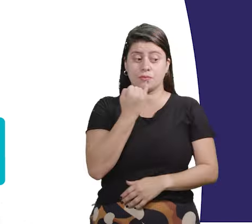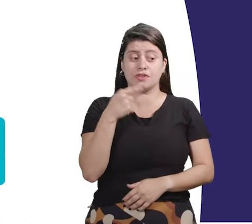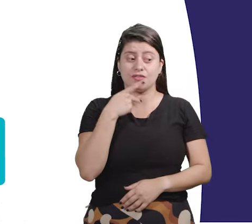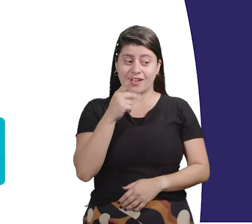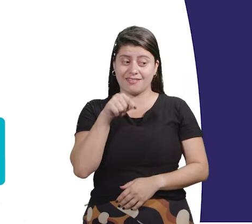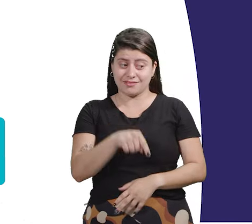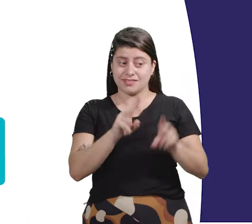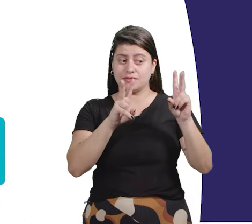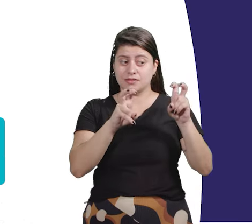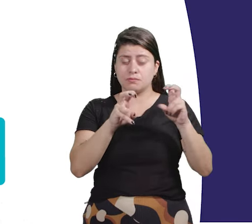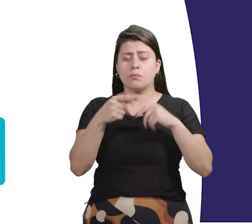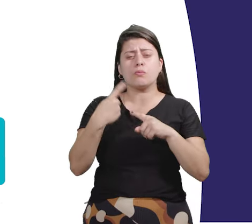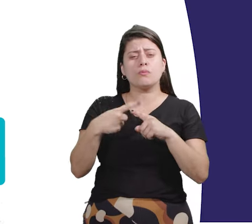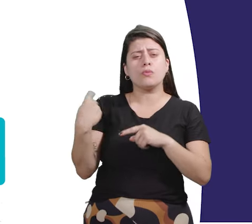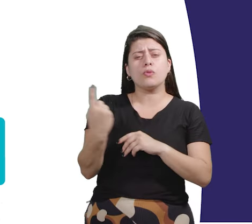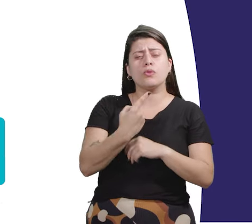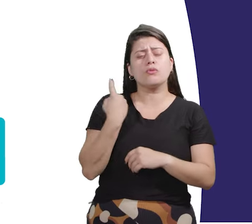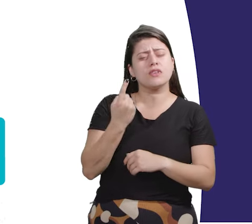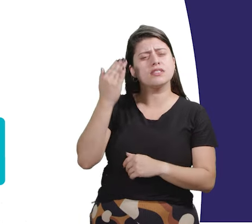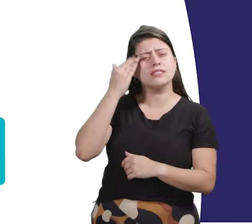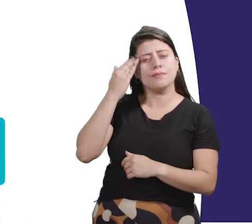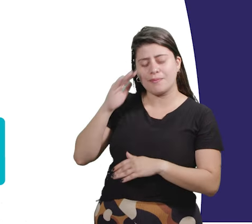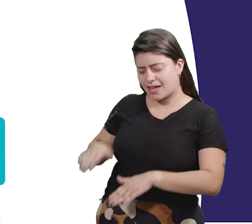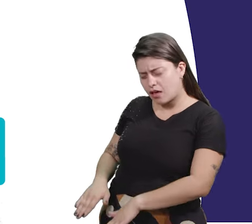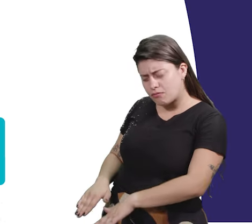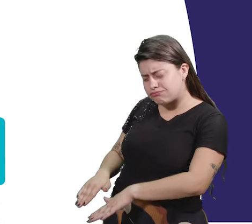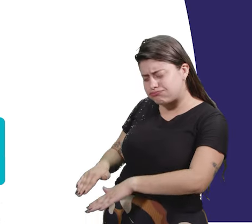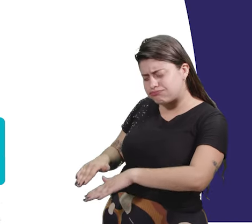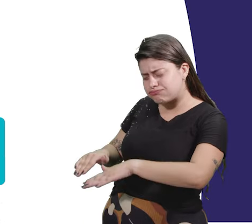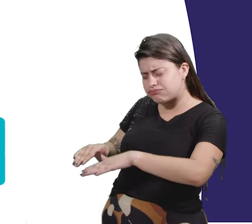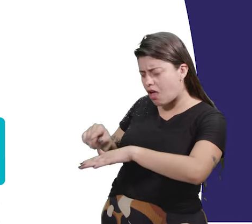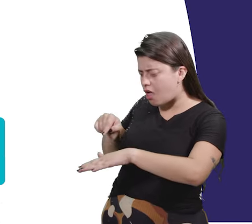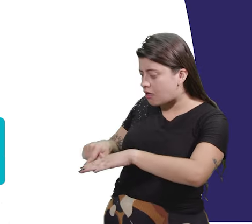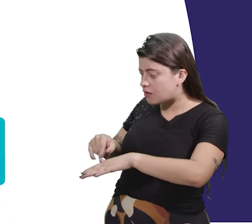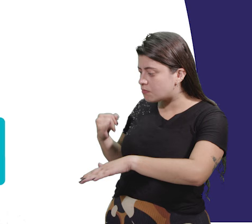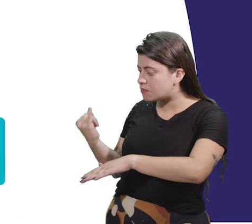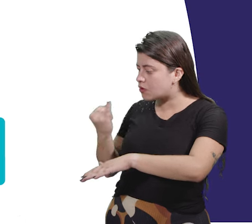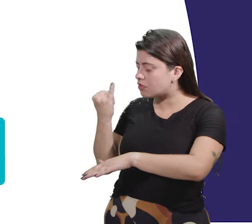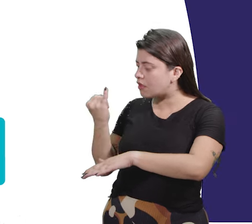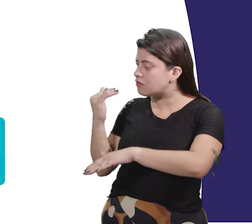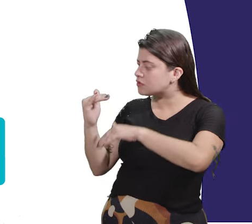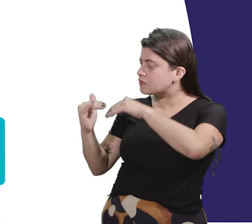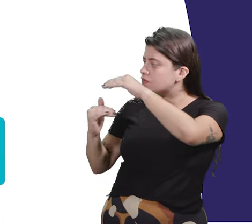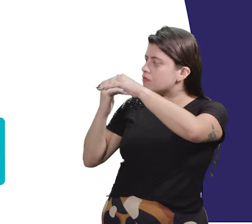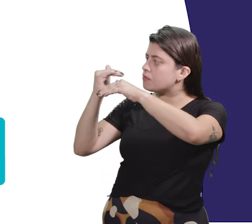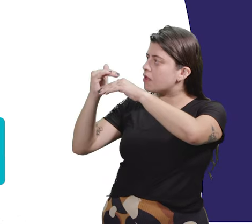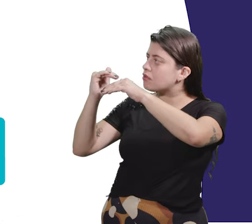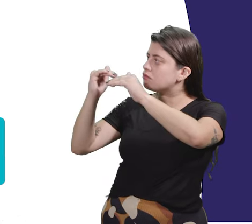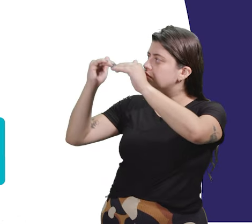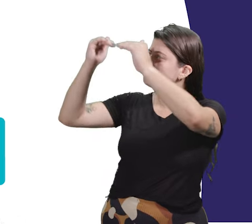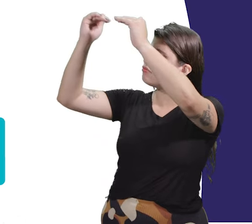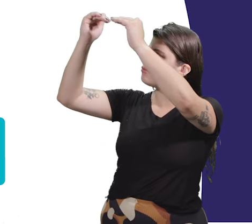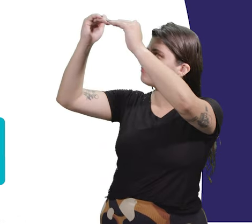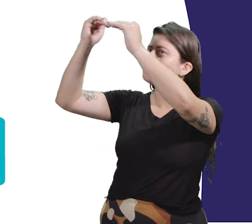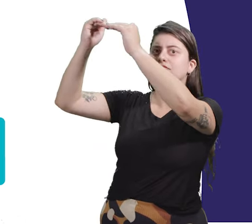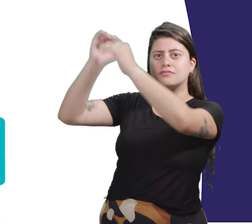infância ela é muito importante no processo de desenvolvimento de cada pessoa, né? Principalmente na área psíquica e também cognitiva,